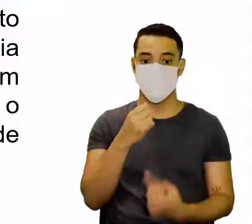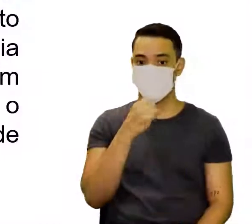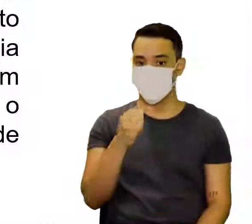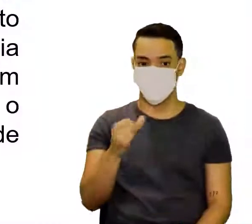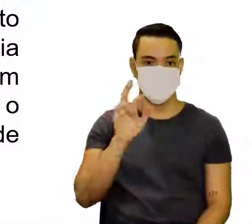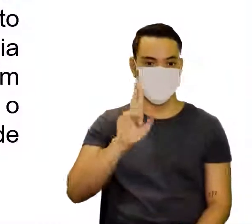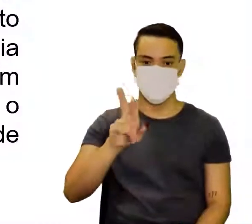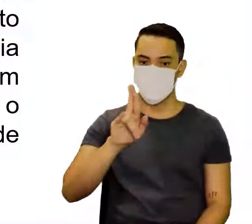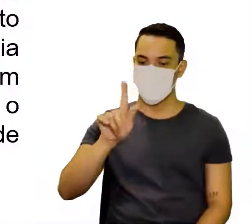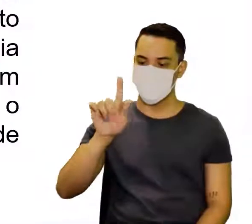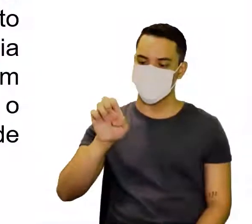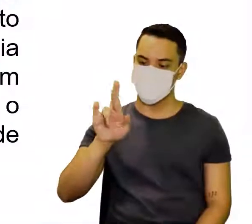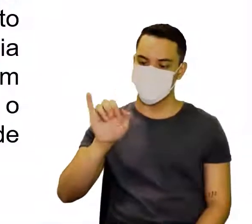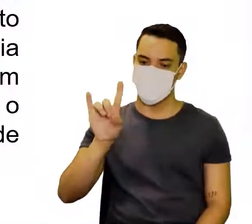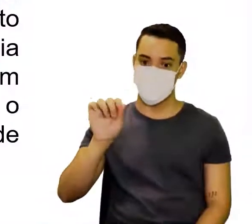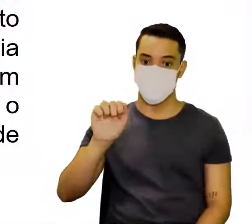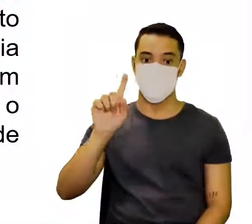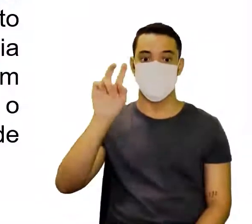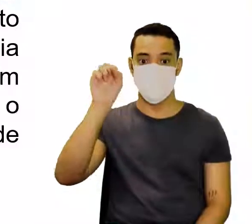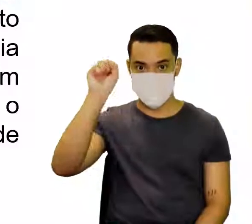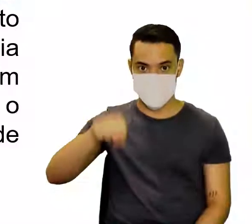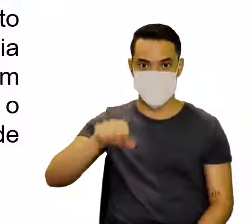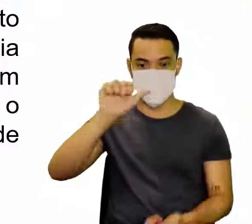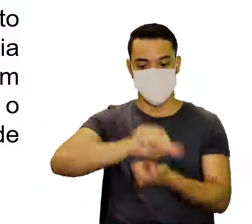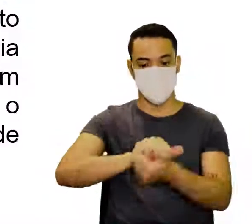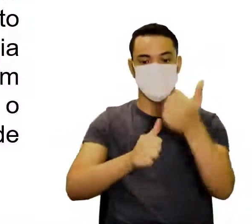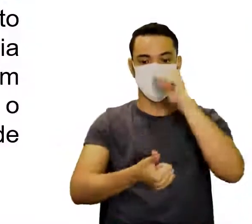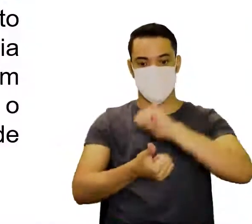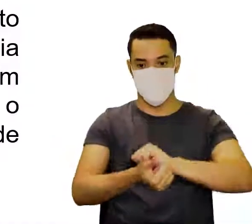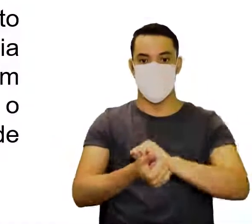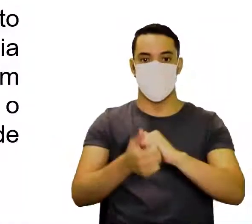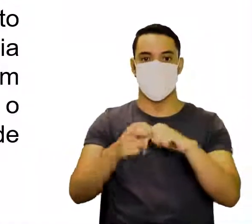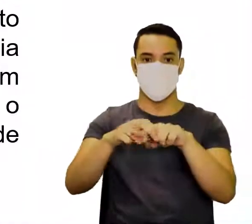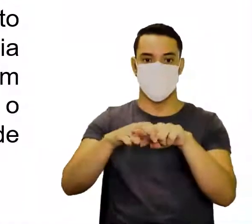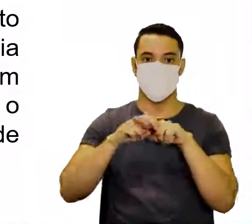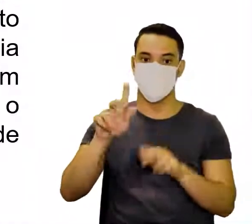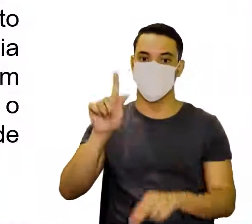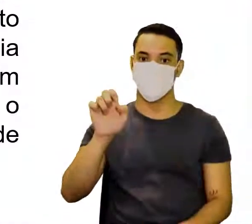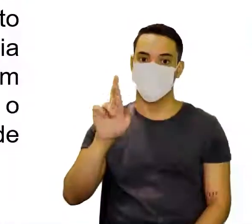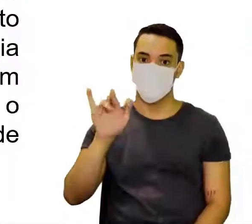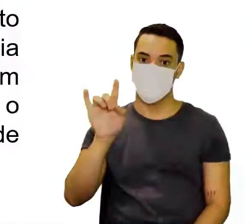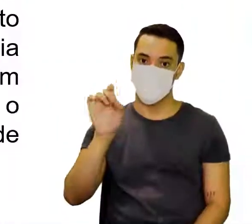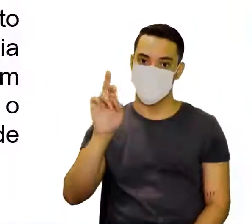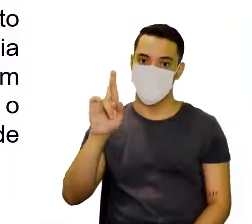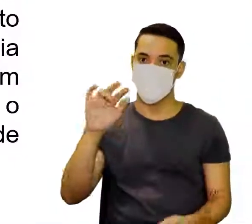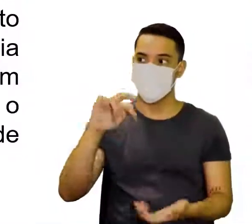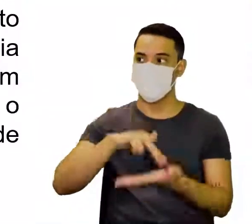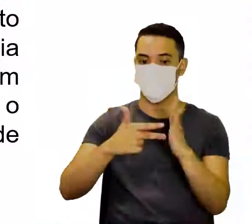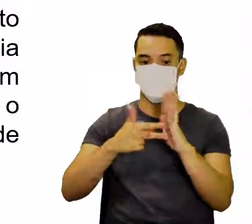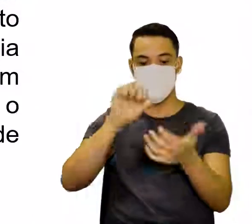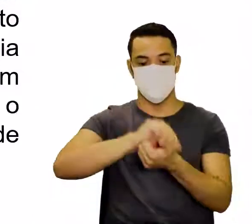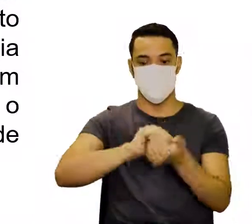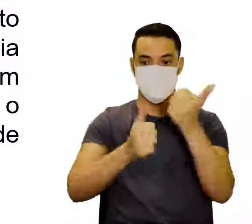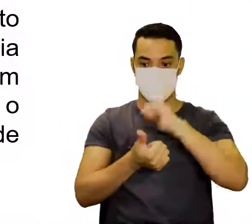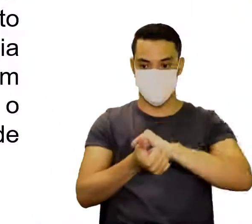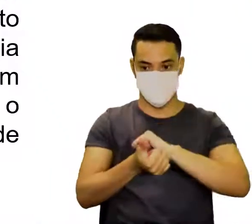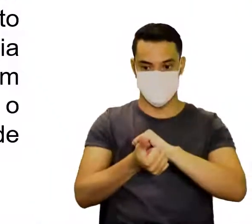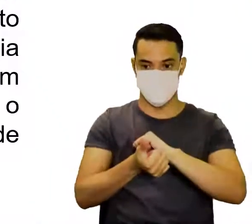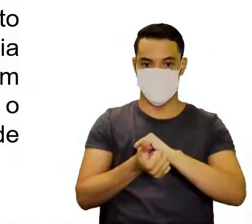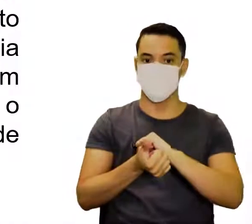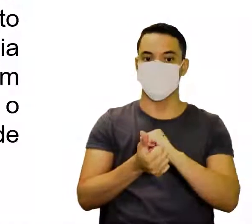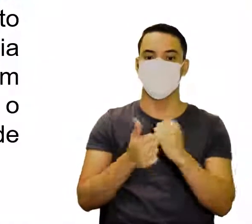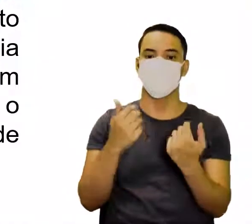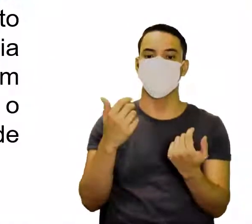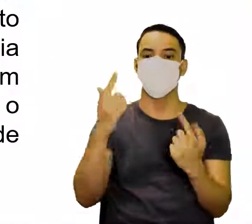é gerada, e sim transformada, pessoal. Olha o nome aqui, gerador, ele converte energia. Tá bom? Ele converte